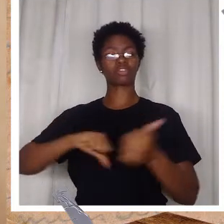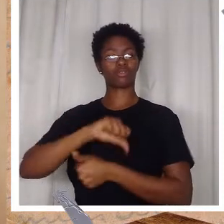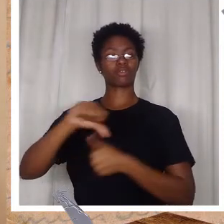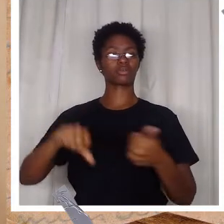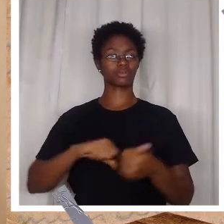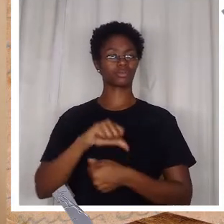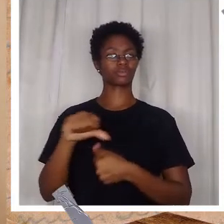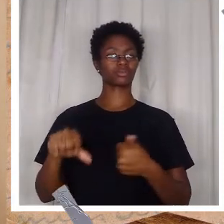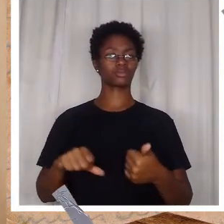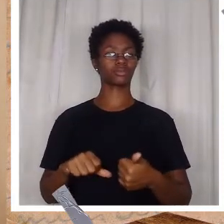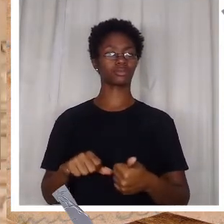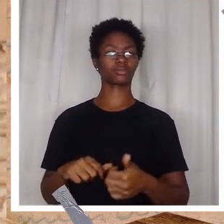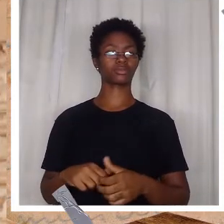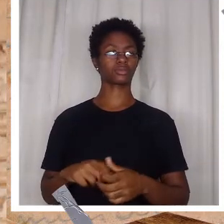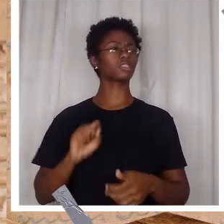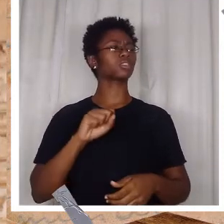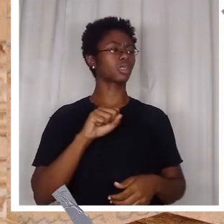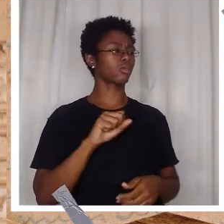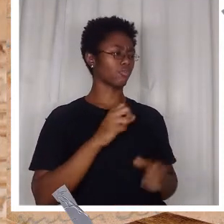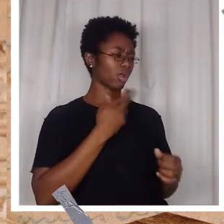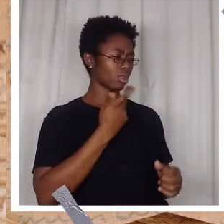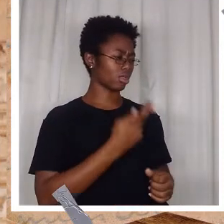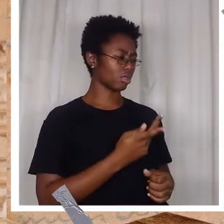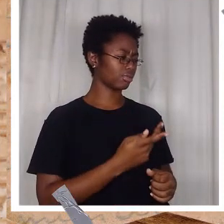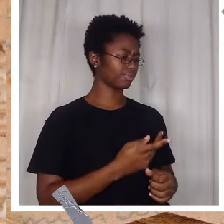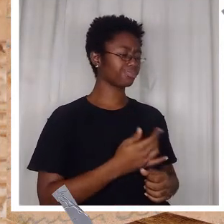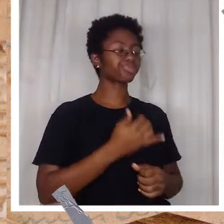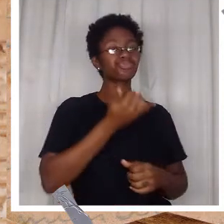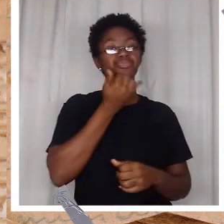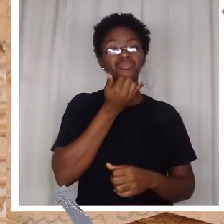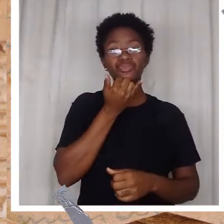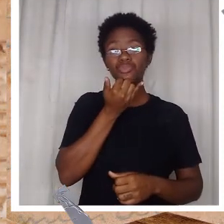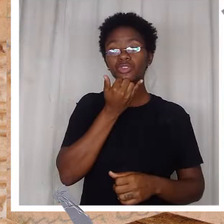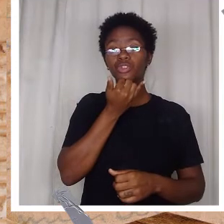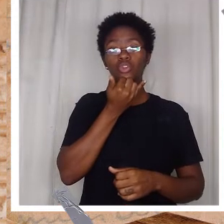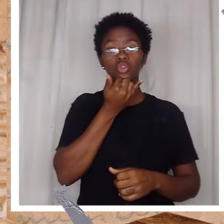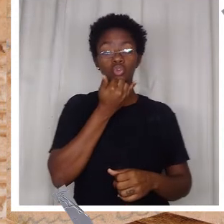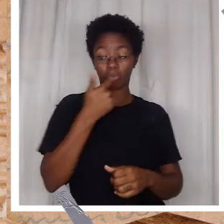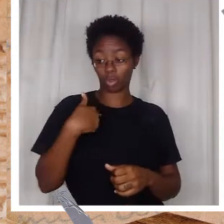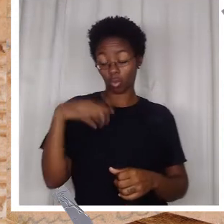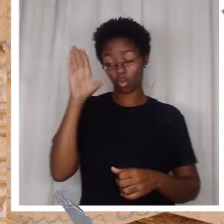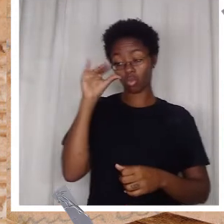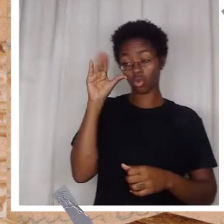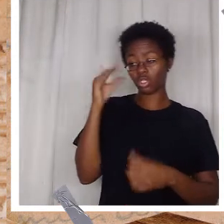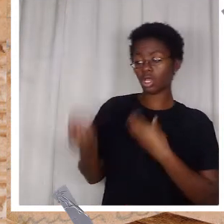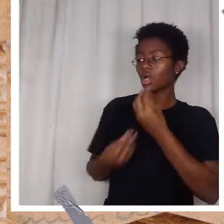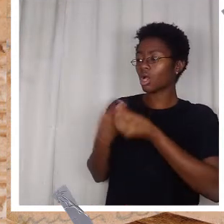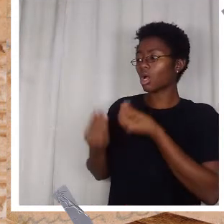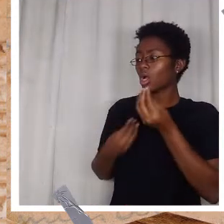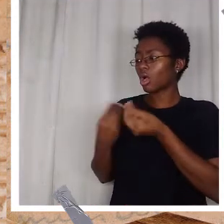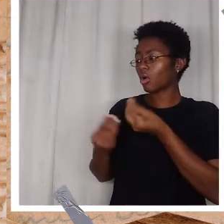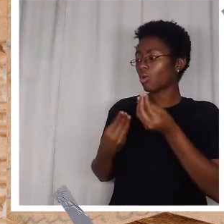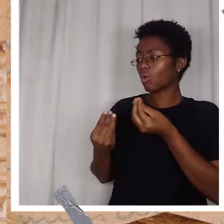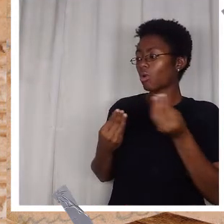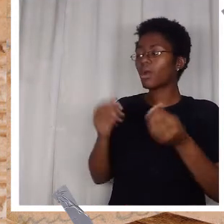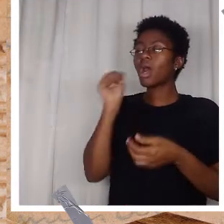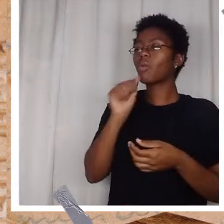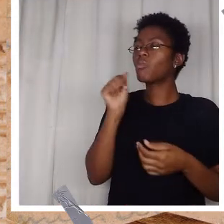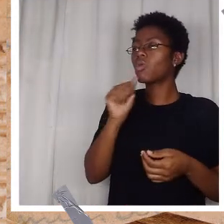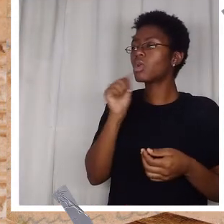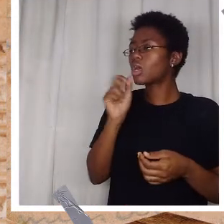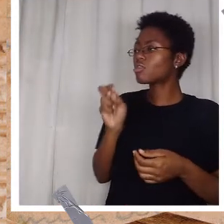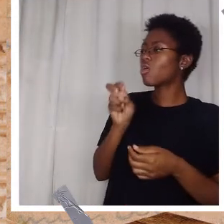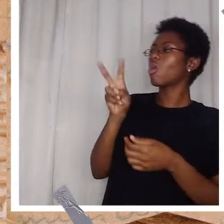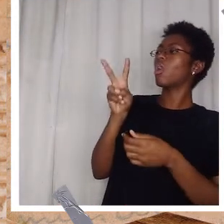catarse... Sim. Desculpa, eu tenho curiosidade de saber como é que as mulheres recebem o